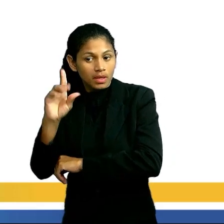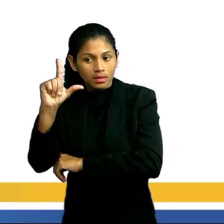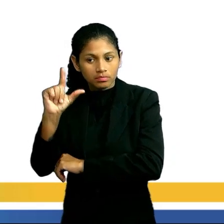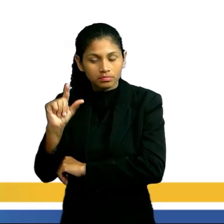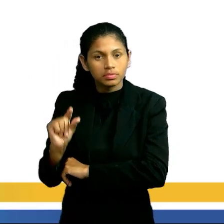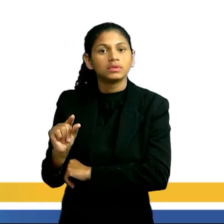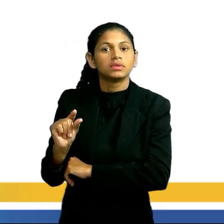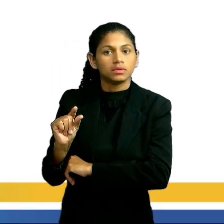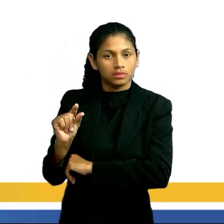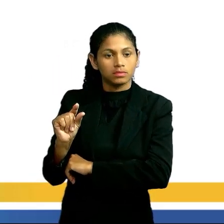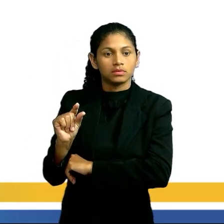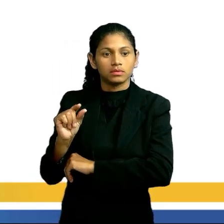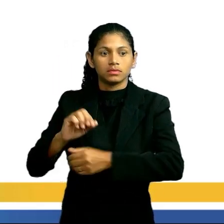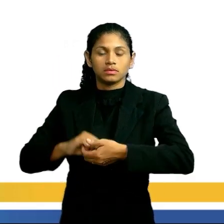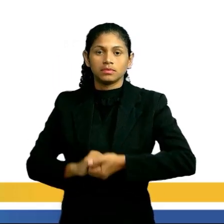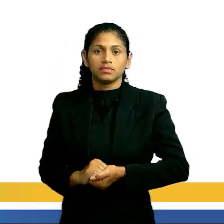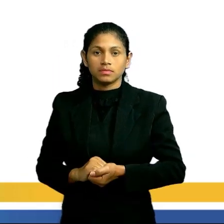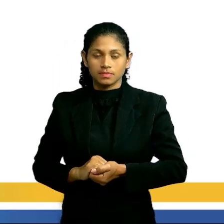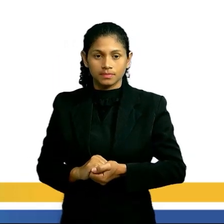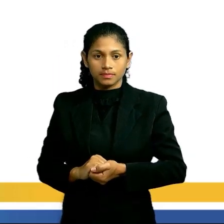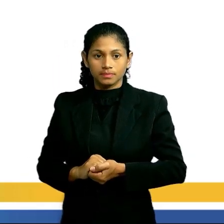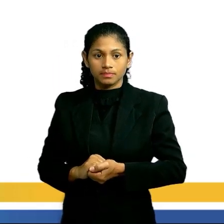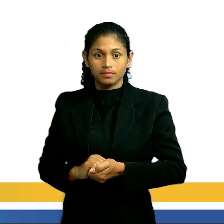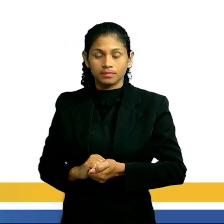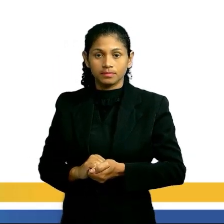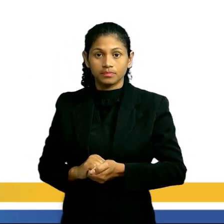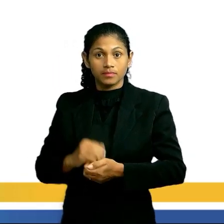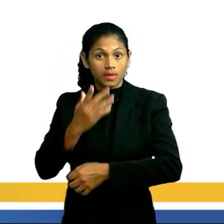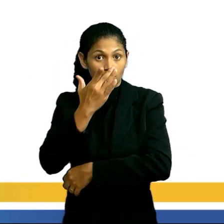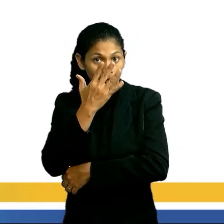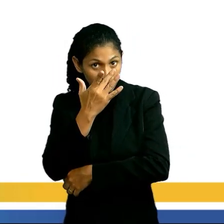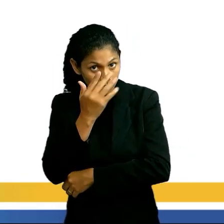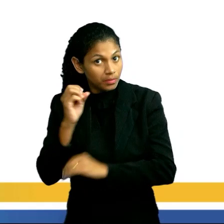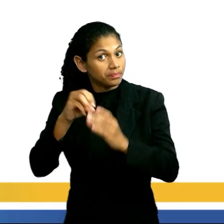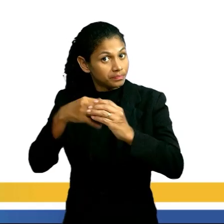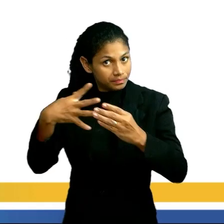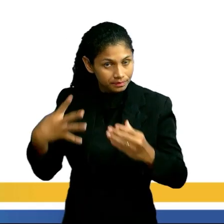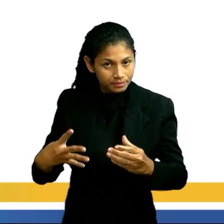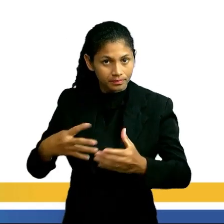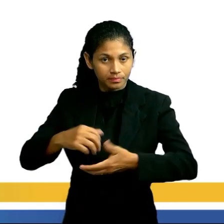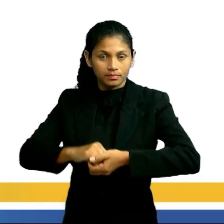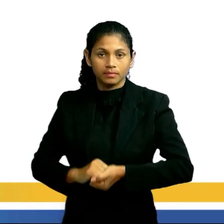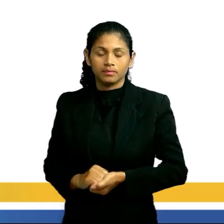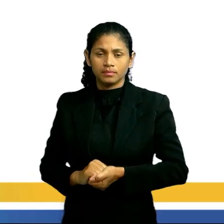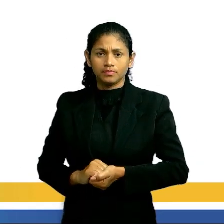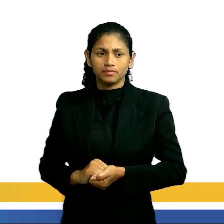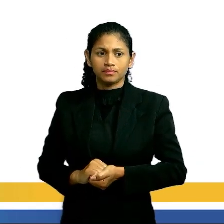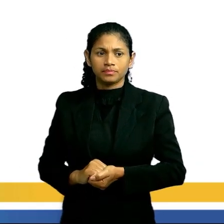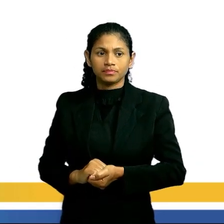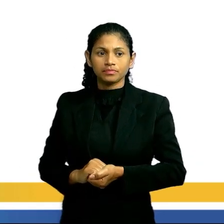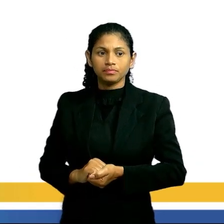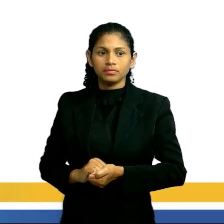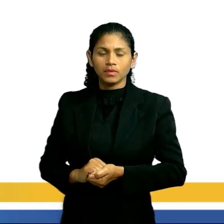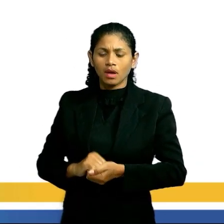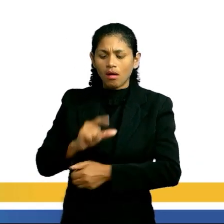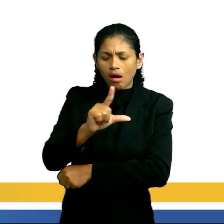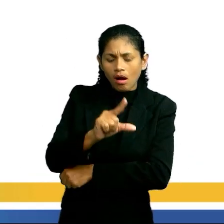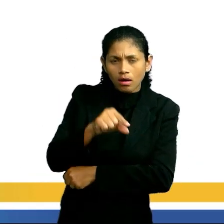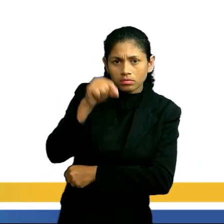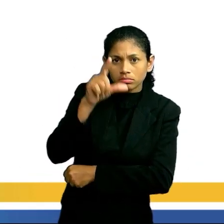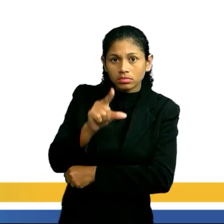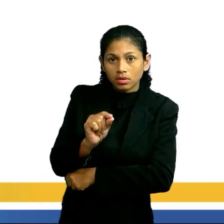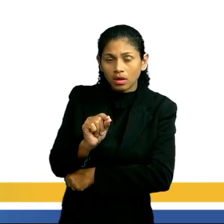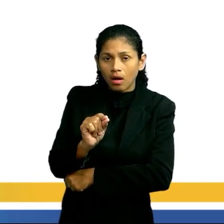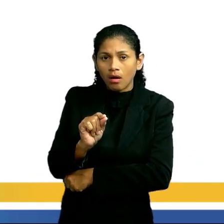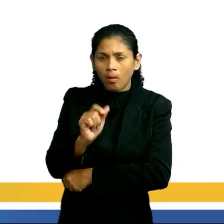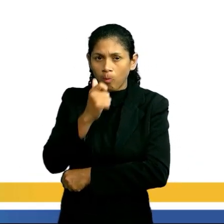for bezinho, bezinho. Bom, então a cor é uma característica. E grãos cheios, já estamos falando